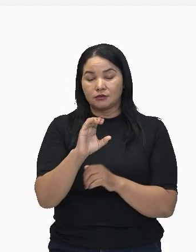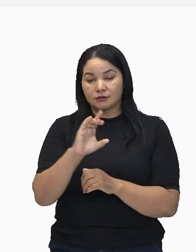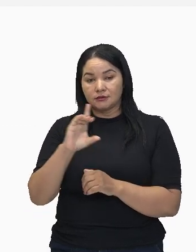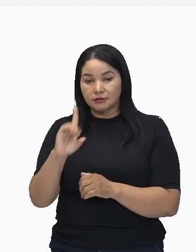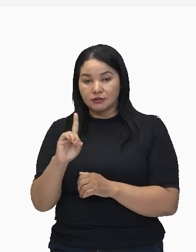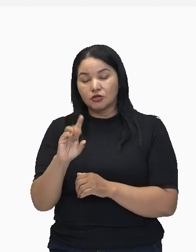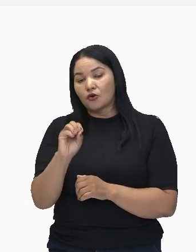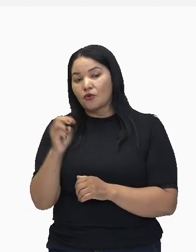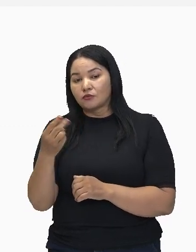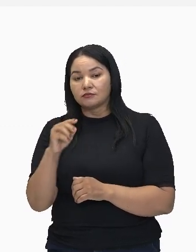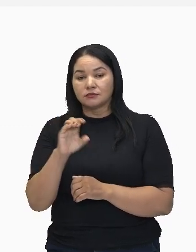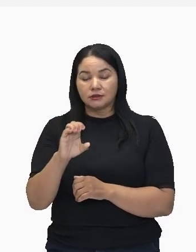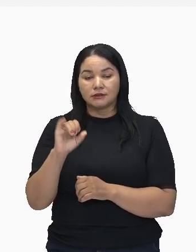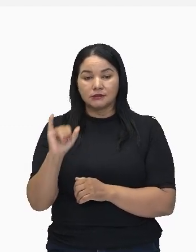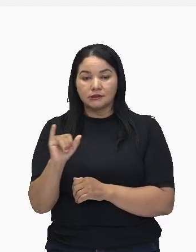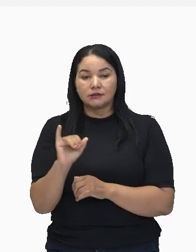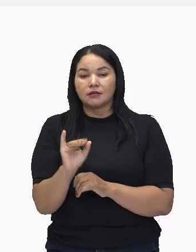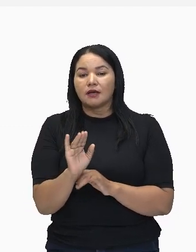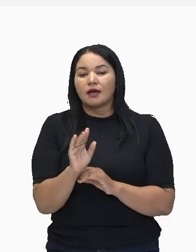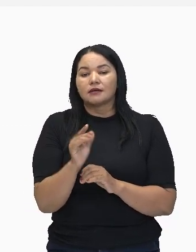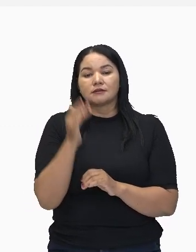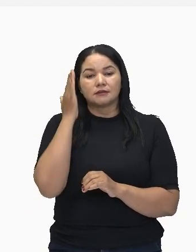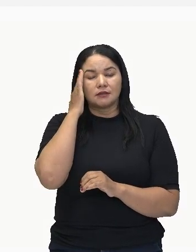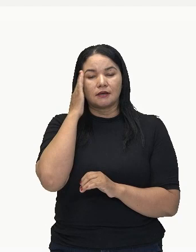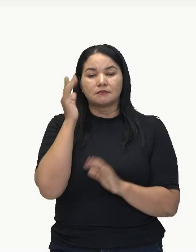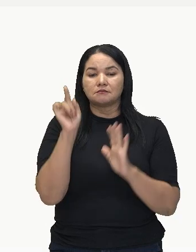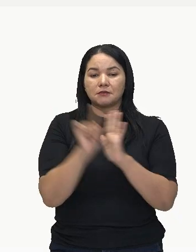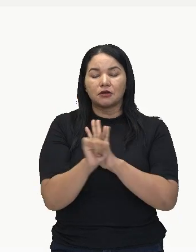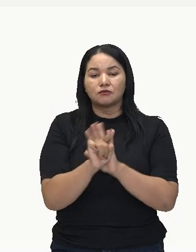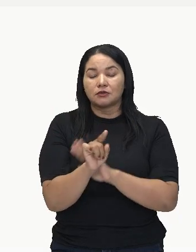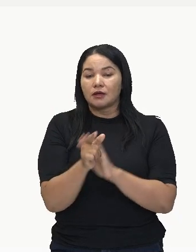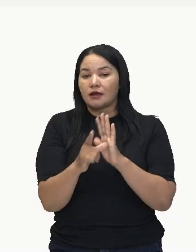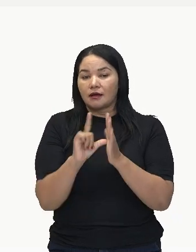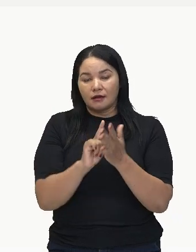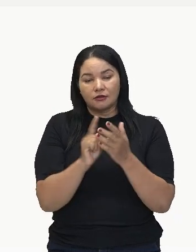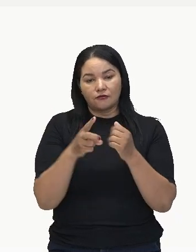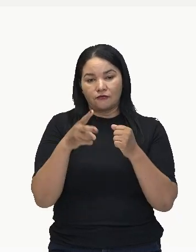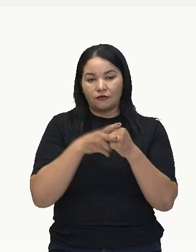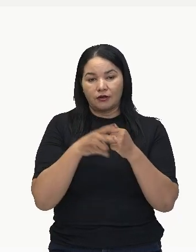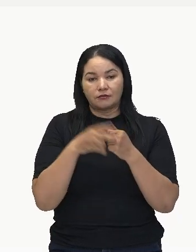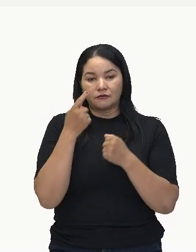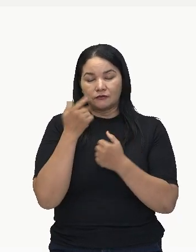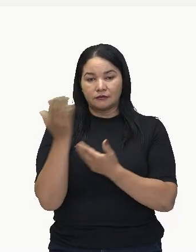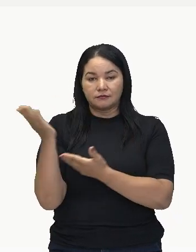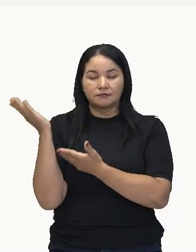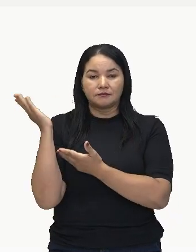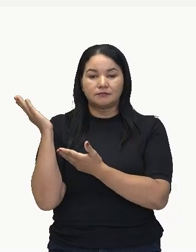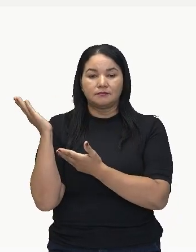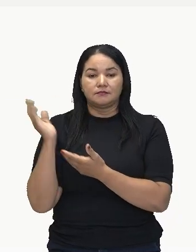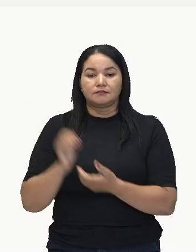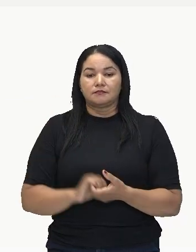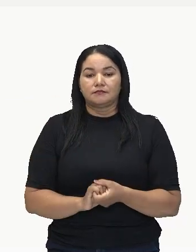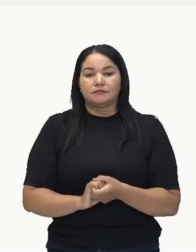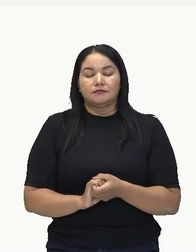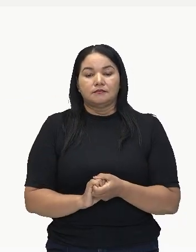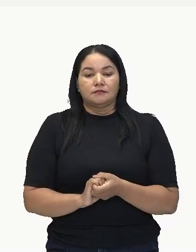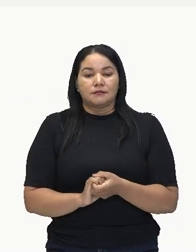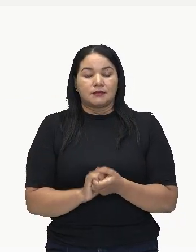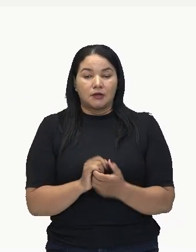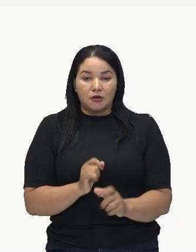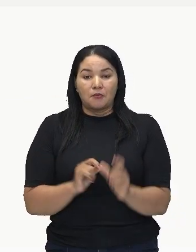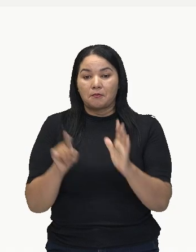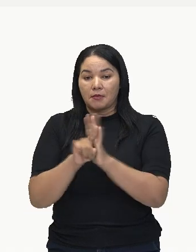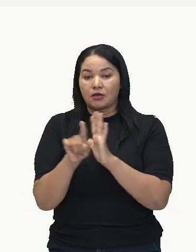saber qual é o complemento indireto, se pergunta ao verbo, de novo fazemos a pergunta ao verbo, a quem, ou